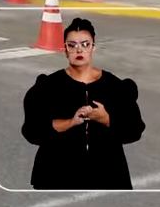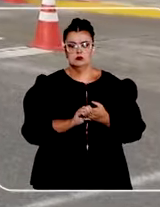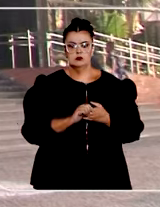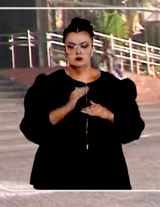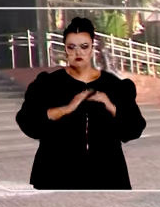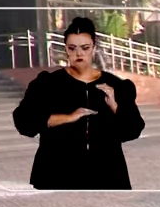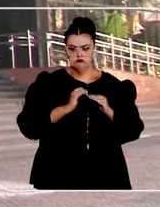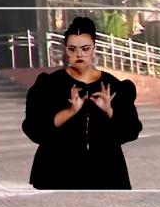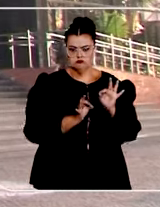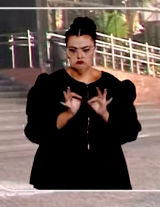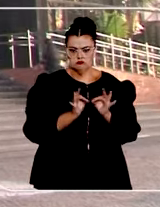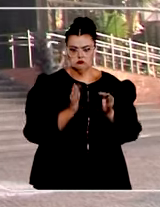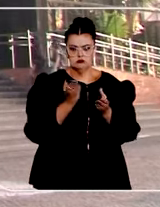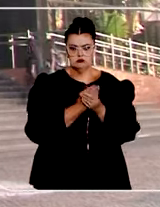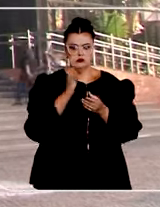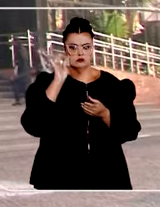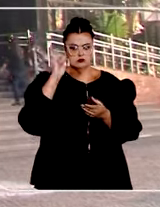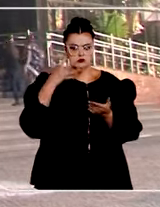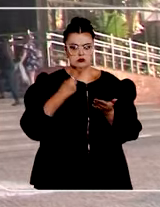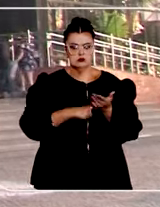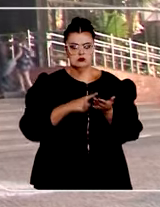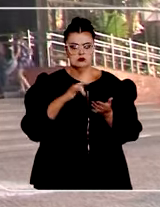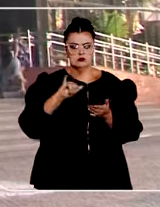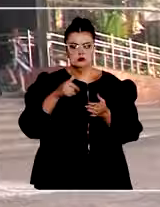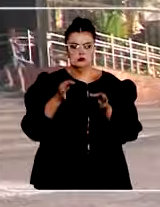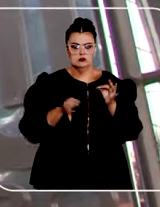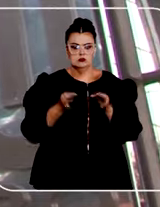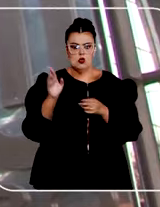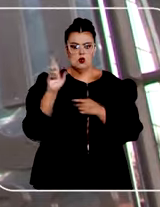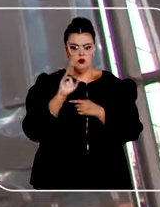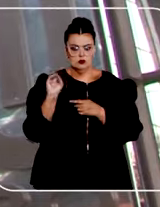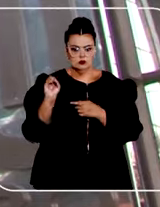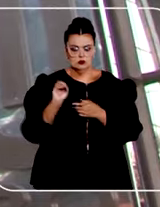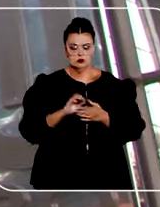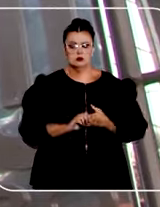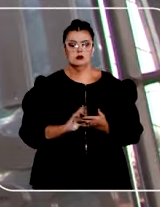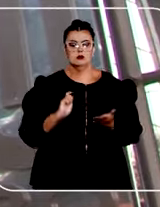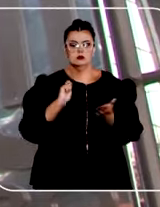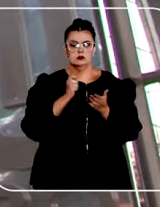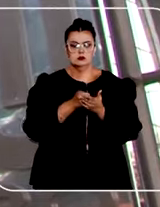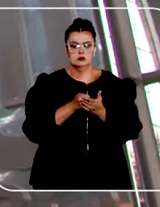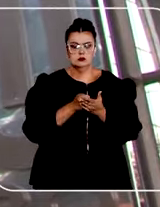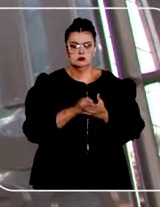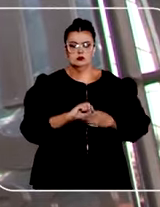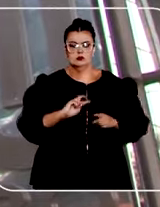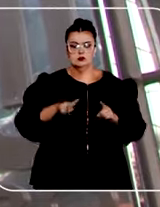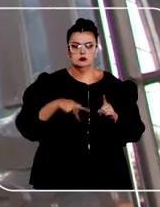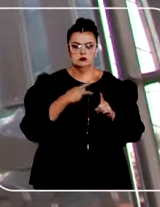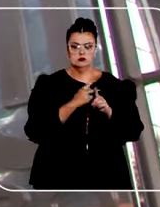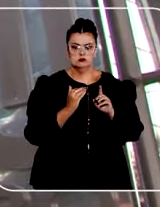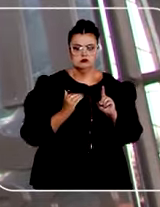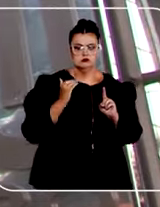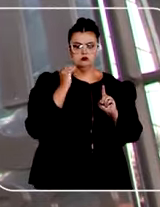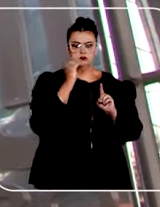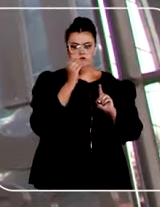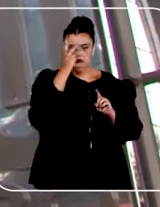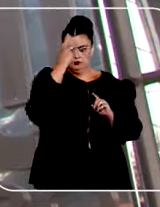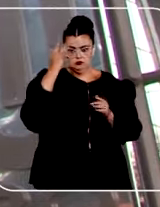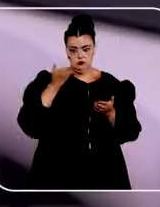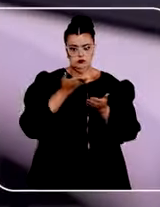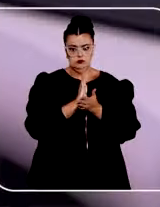julgado reformou acordão do Tribunal de Justiça de Rondônia e determinou o pagamento da verba sucumbencial pela parte